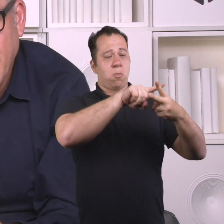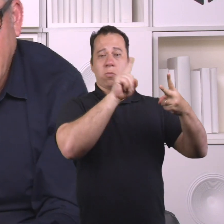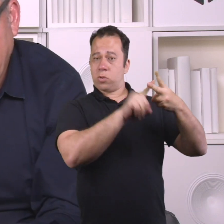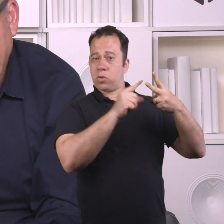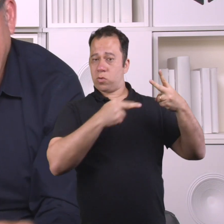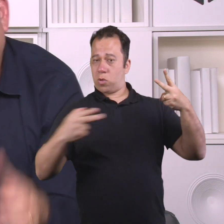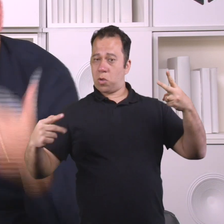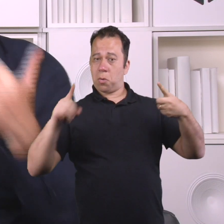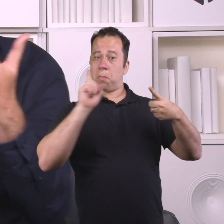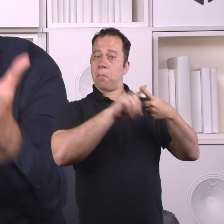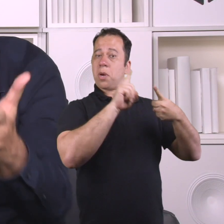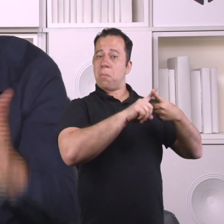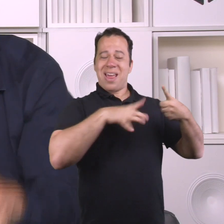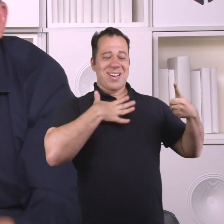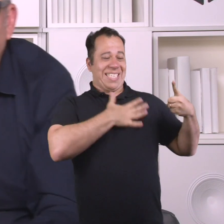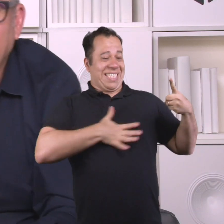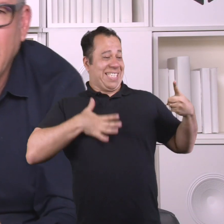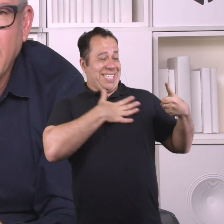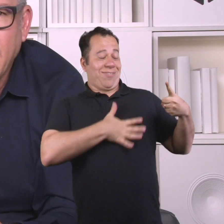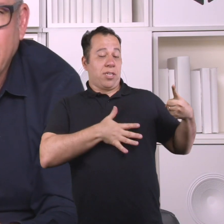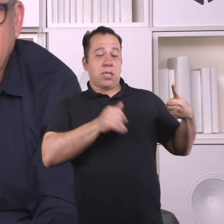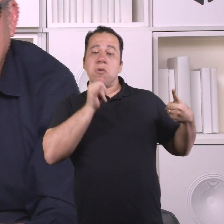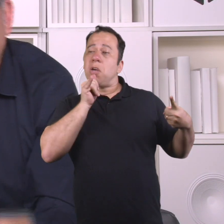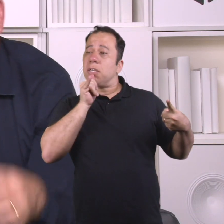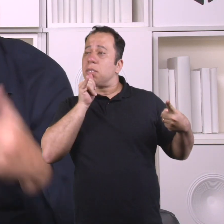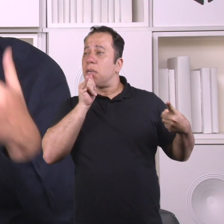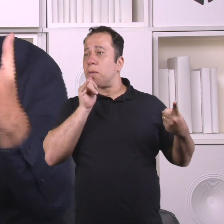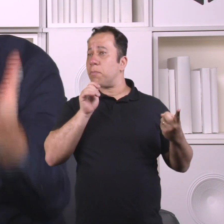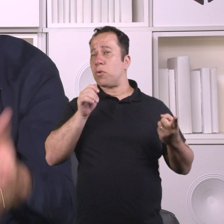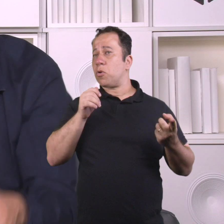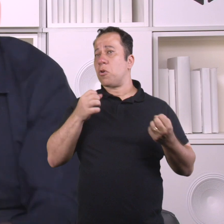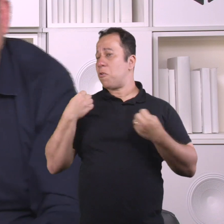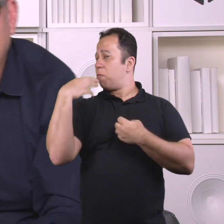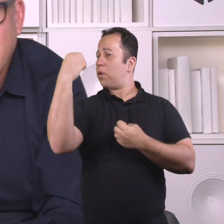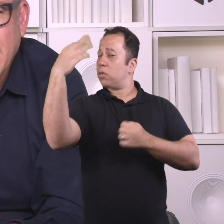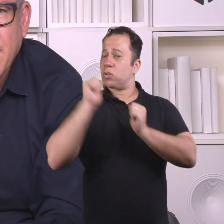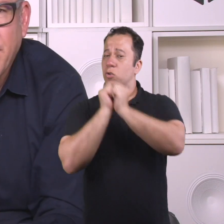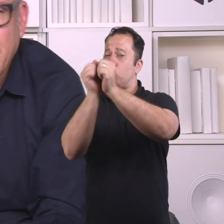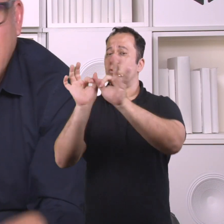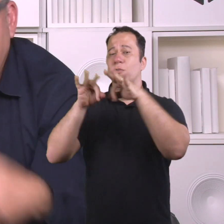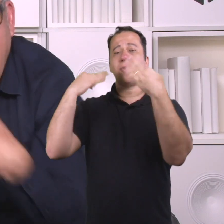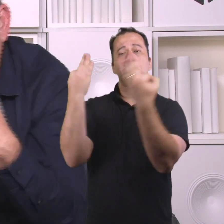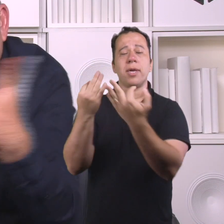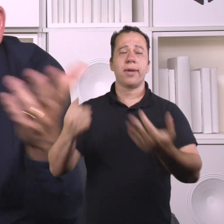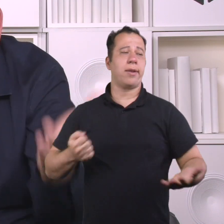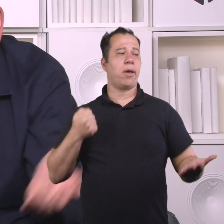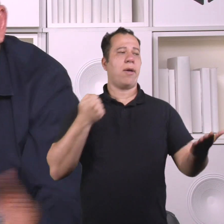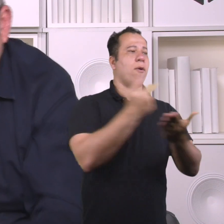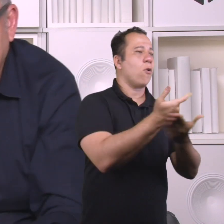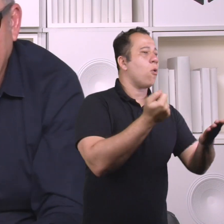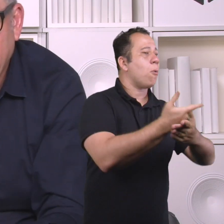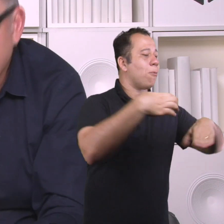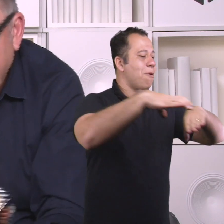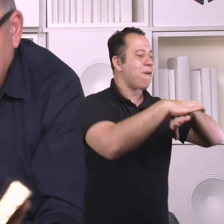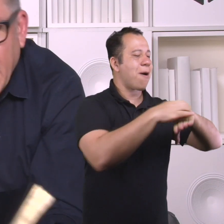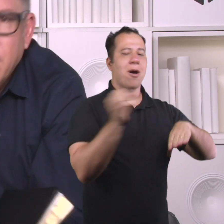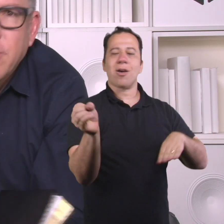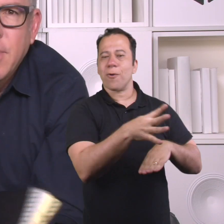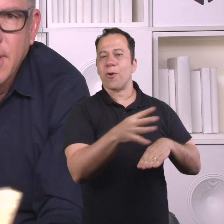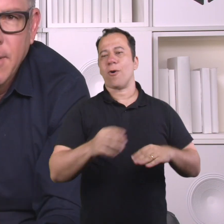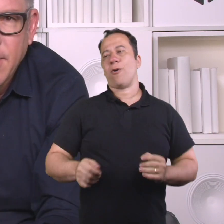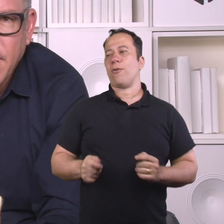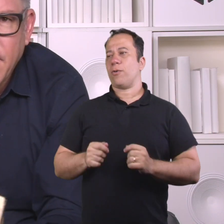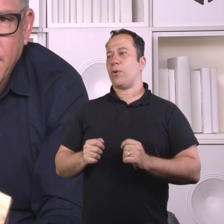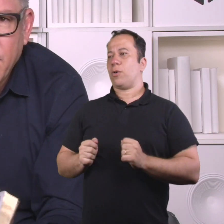filho. É você fazer uma viagem com a sua família. É você comprar um sapato novo. É você fazer qualquer coisa para você. Você desfrutar do